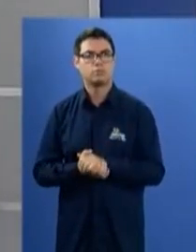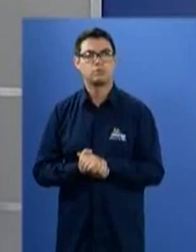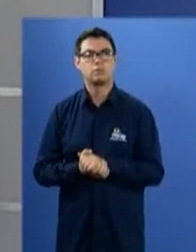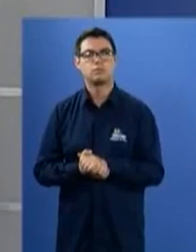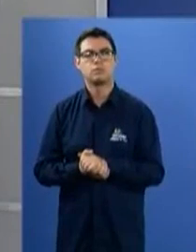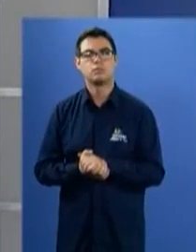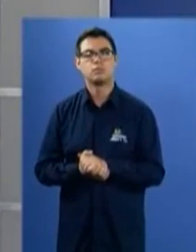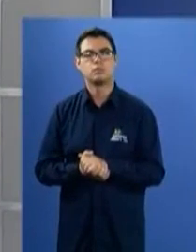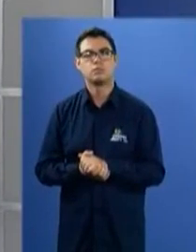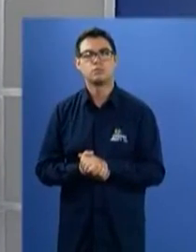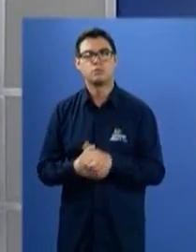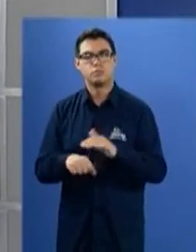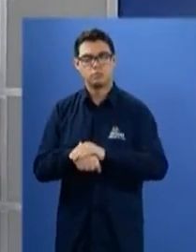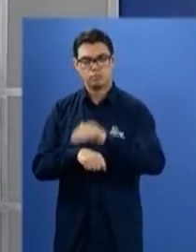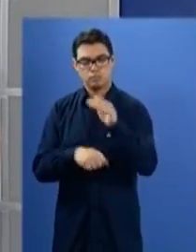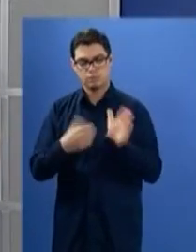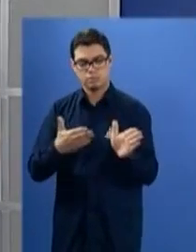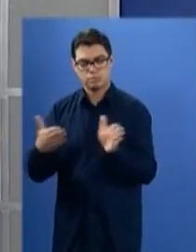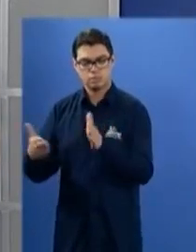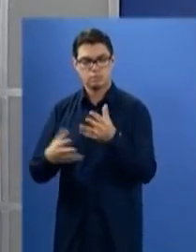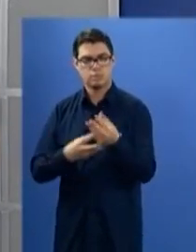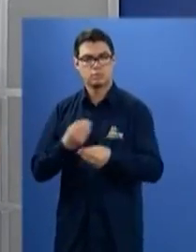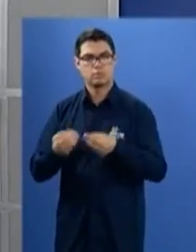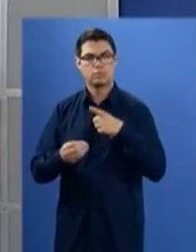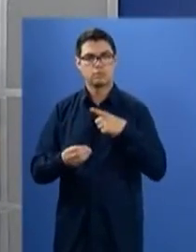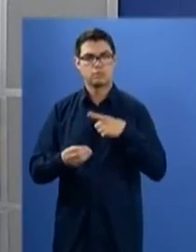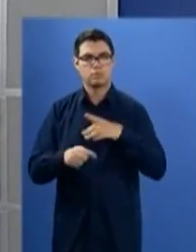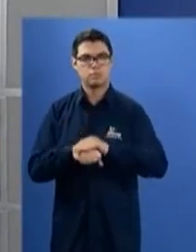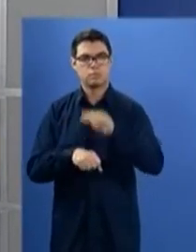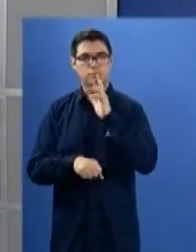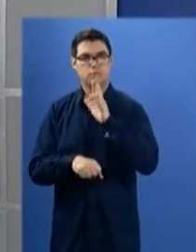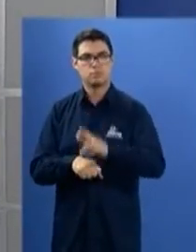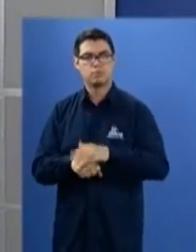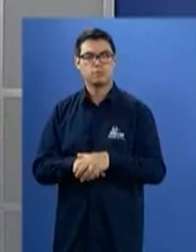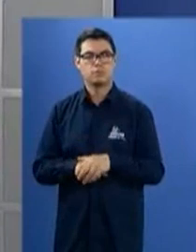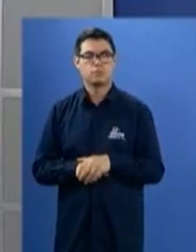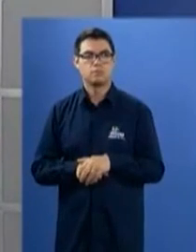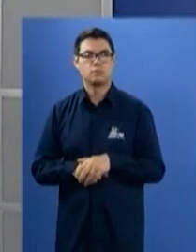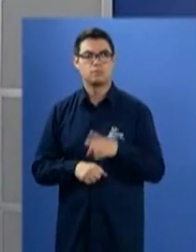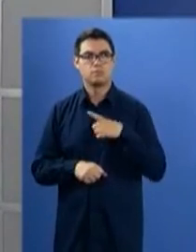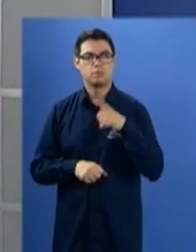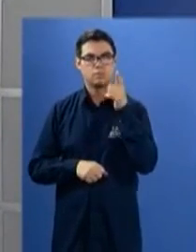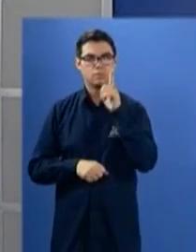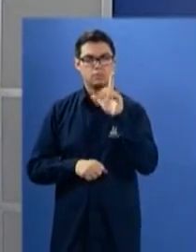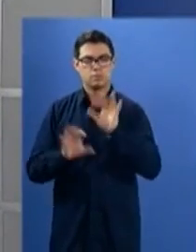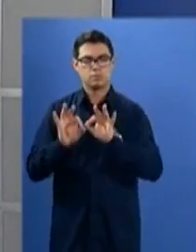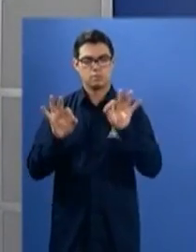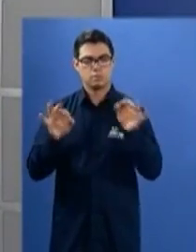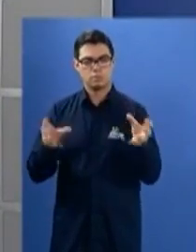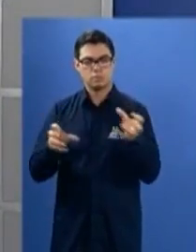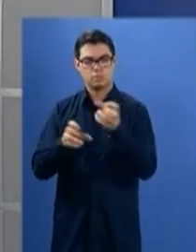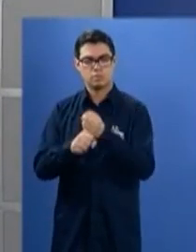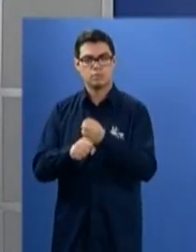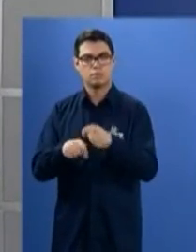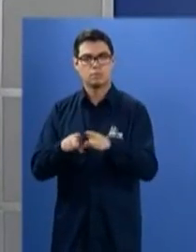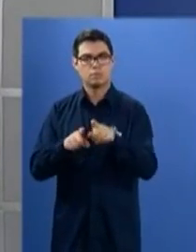Um aumento de produtividade é o resultado da utilização otimizada e